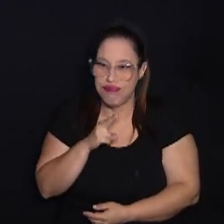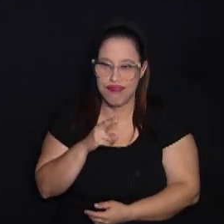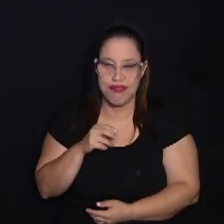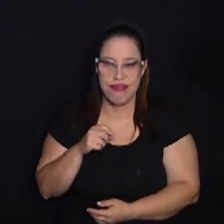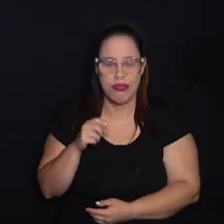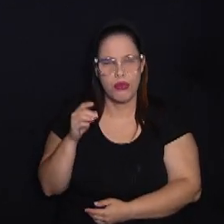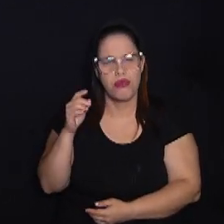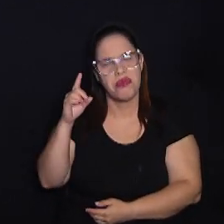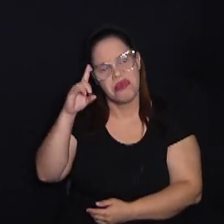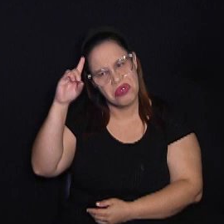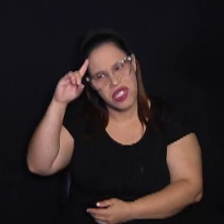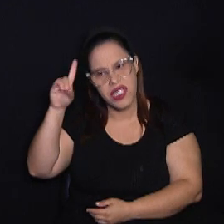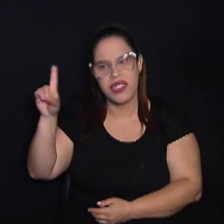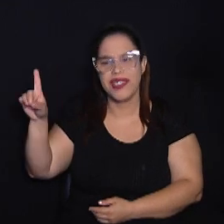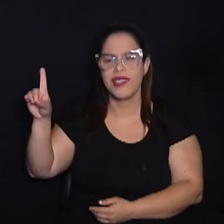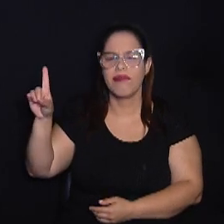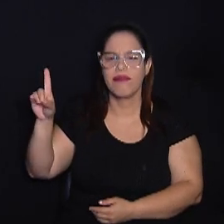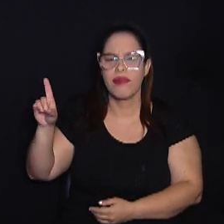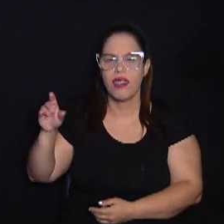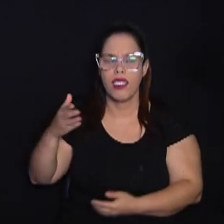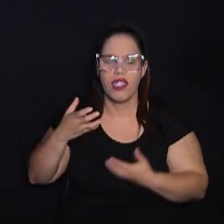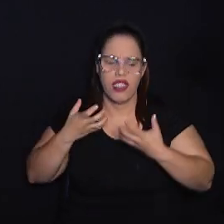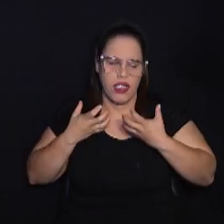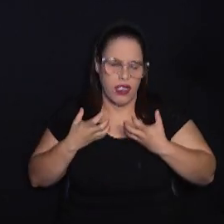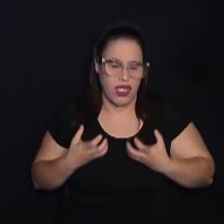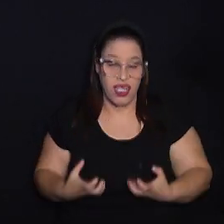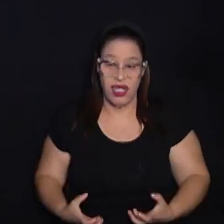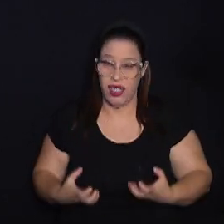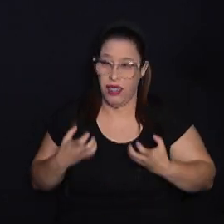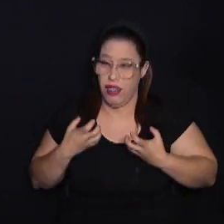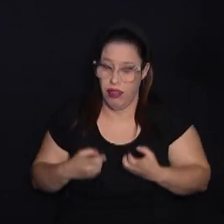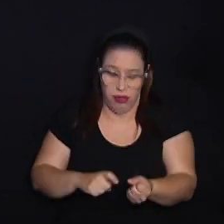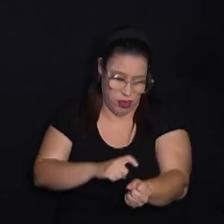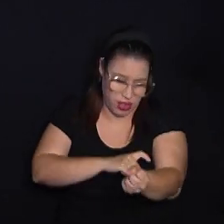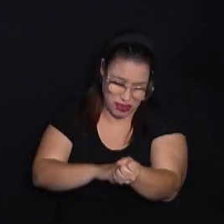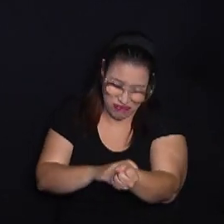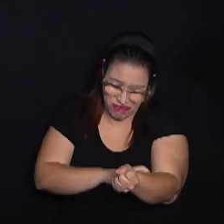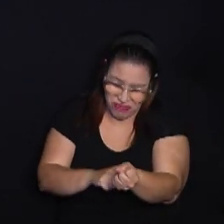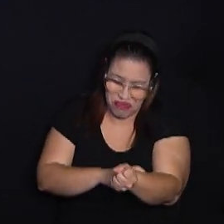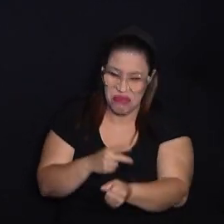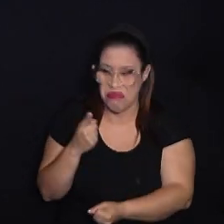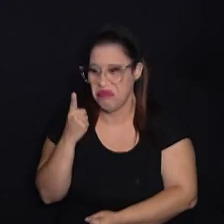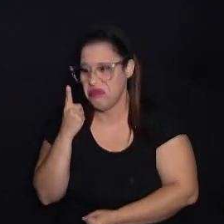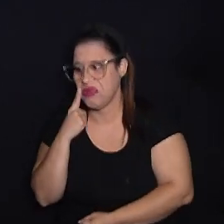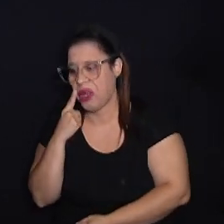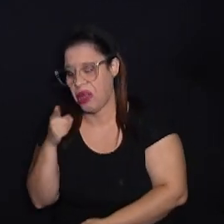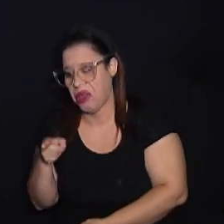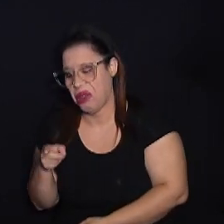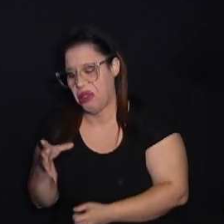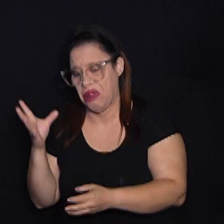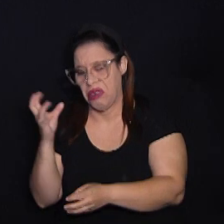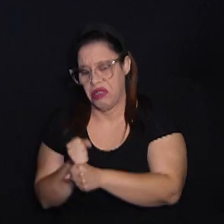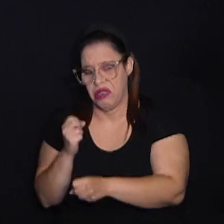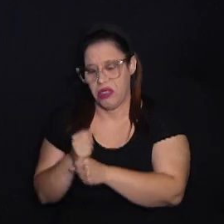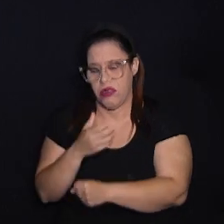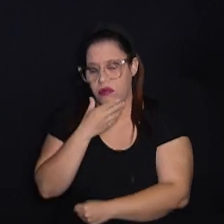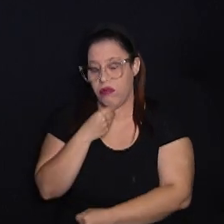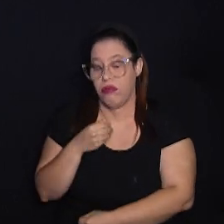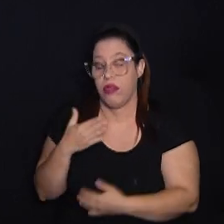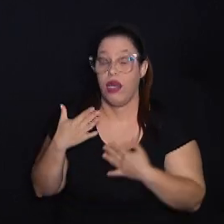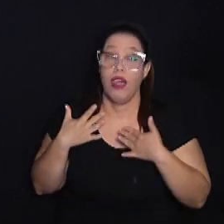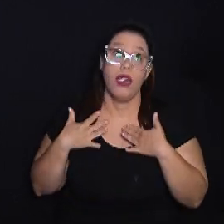belo dia, cansei de tanto estresse, olhava para o contador sempre